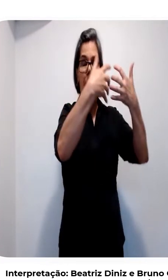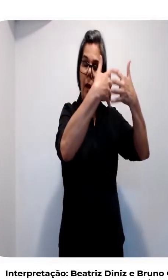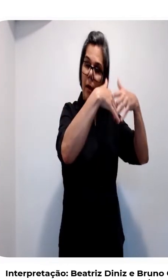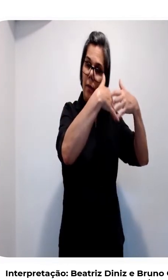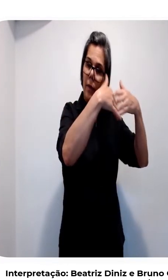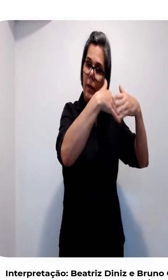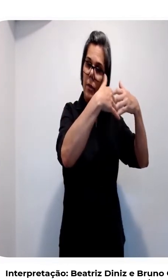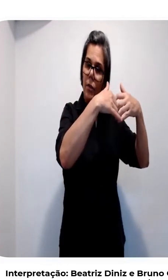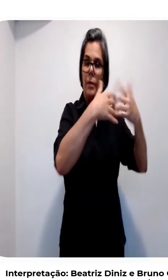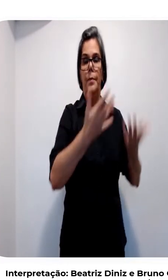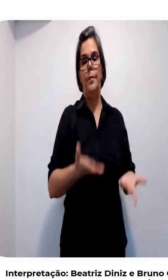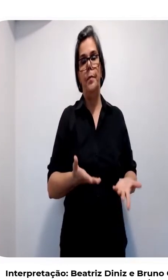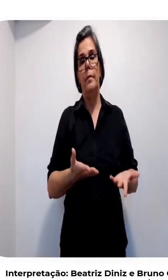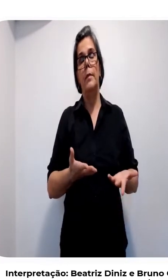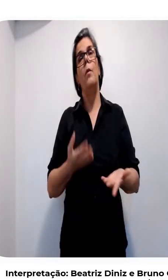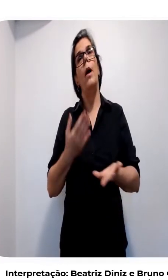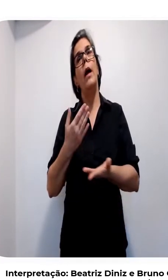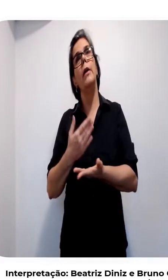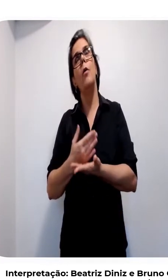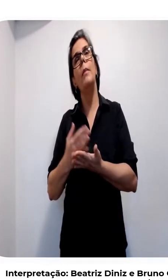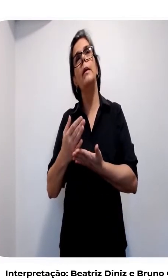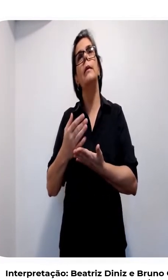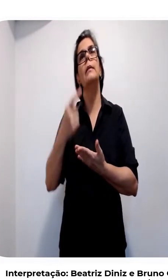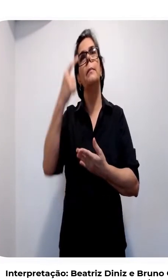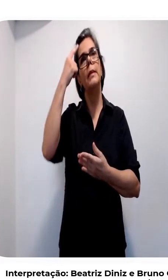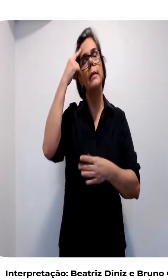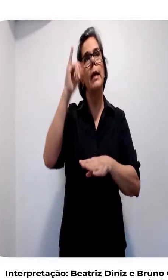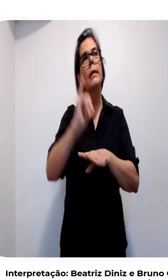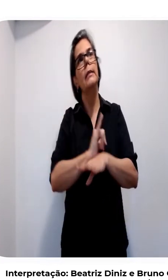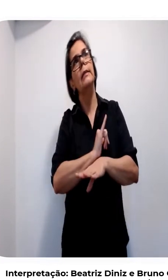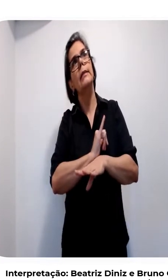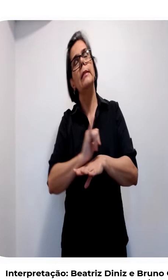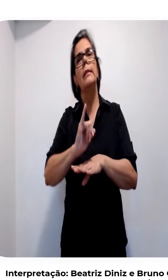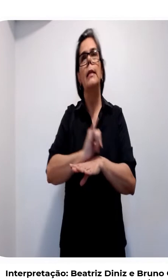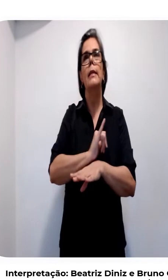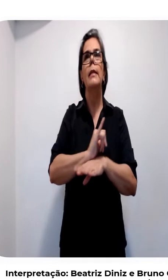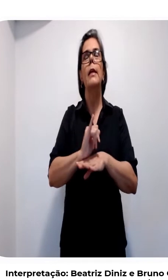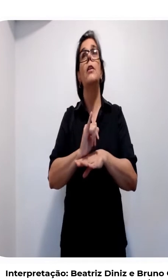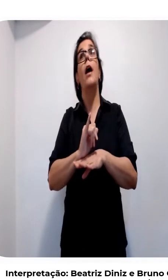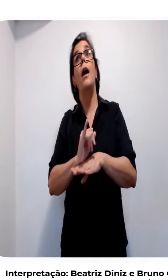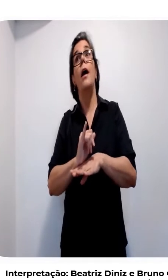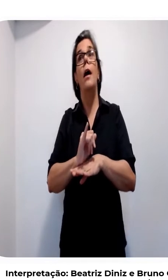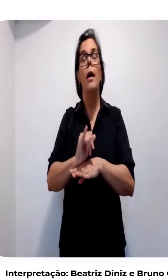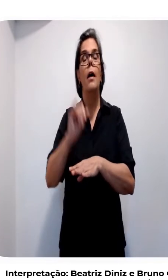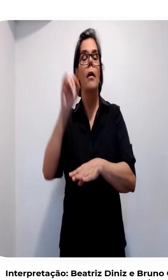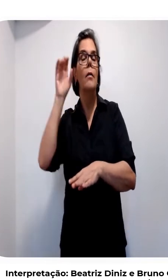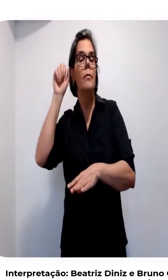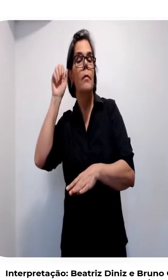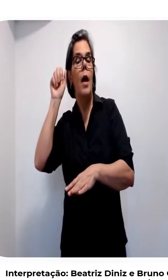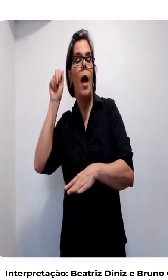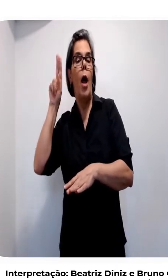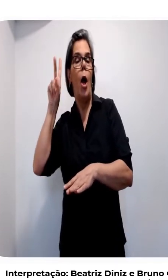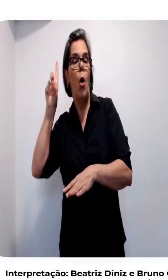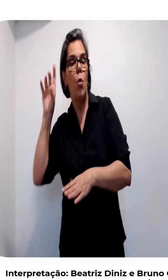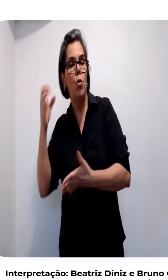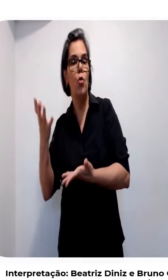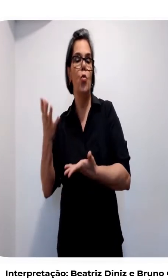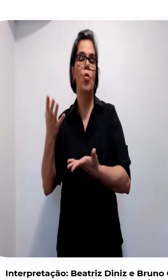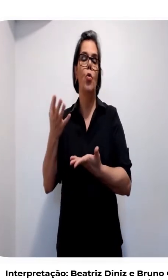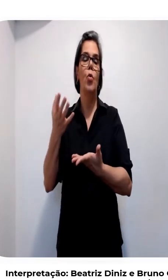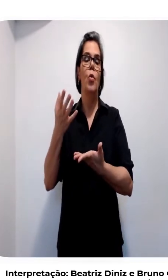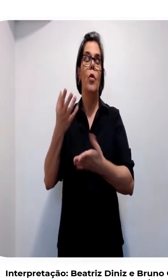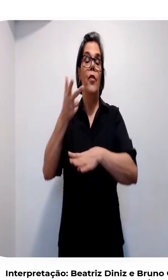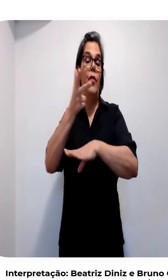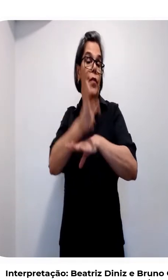as ferramentas elas vão aparecendo, né? A gente, seja por áudio, seja por gravação de vídeo, seja por contação